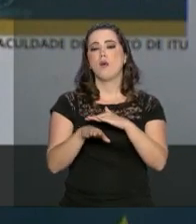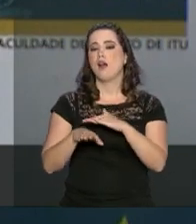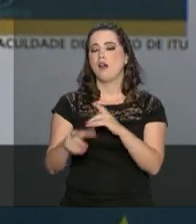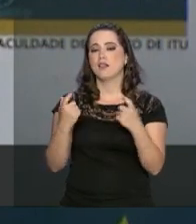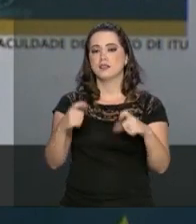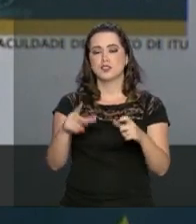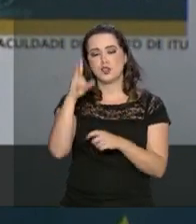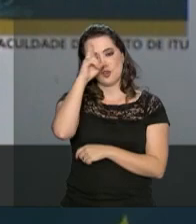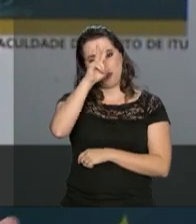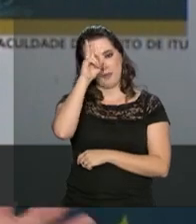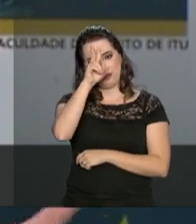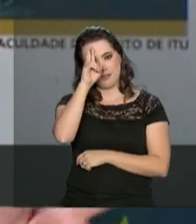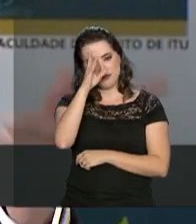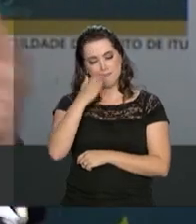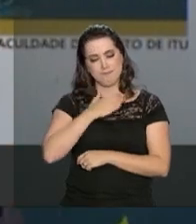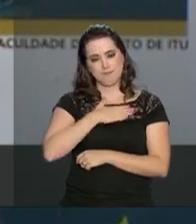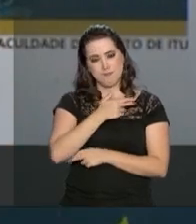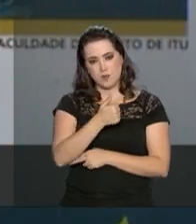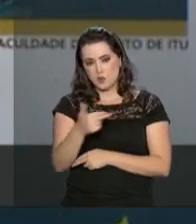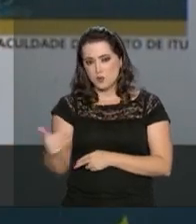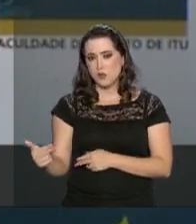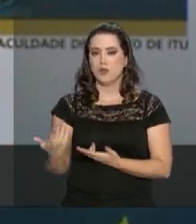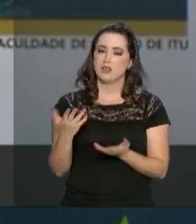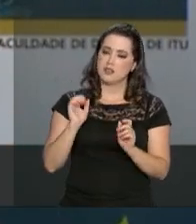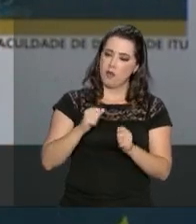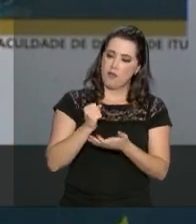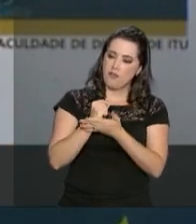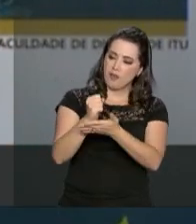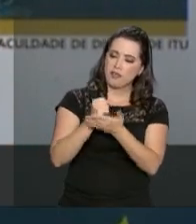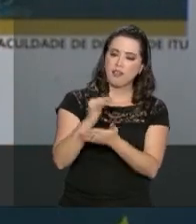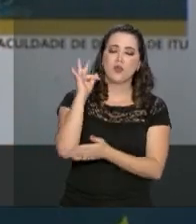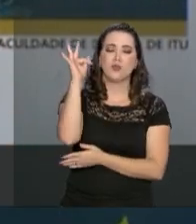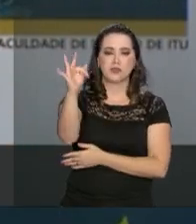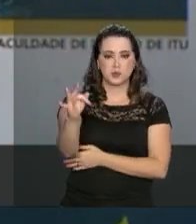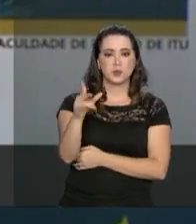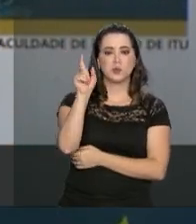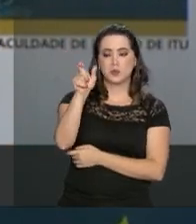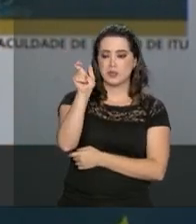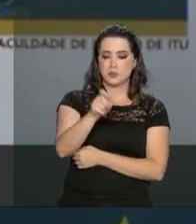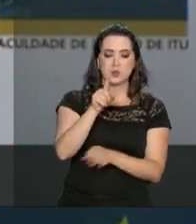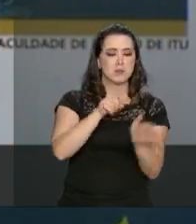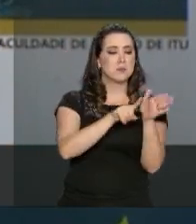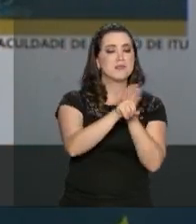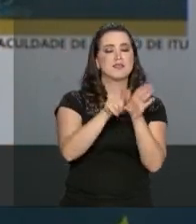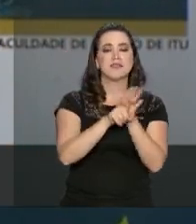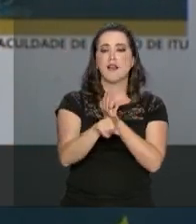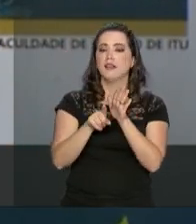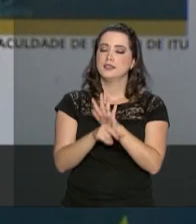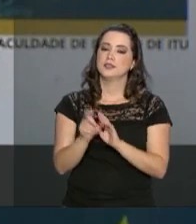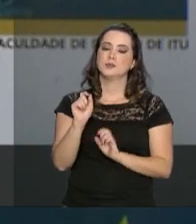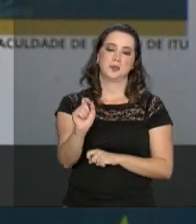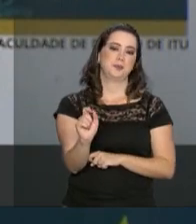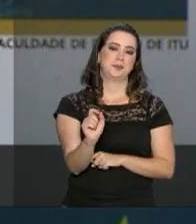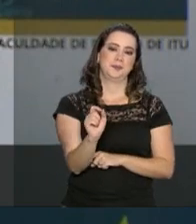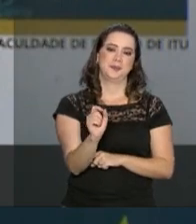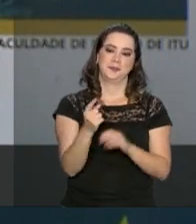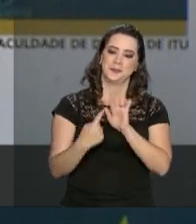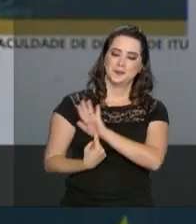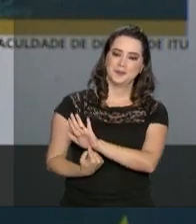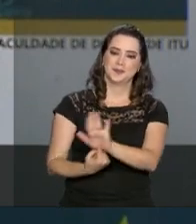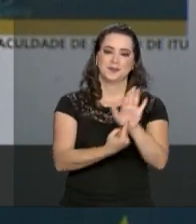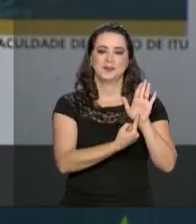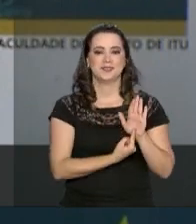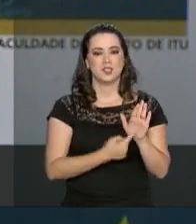este memorial que vai servir, se não agora, pelo menos no futuro, para os pesquisadores, para